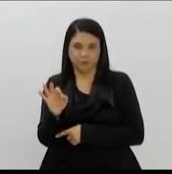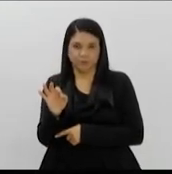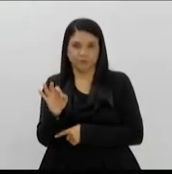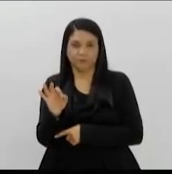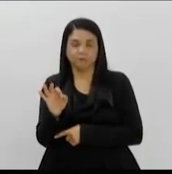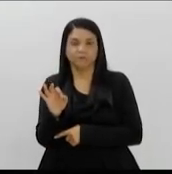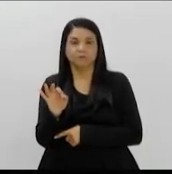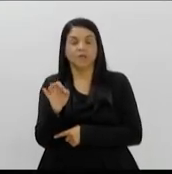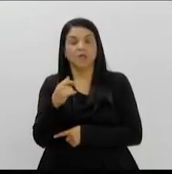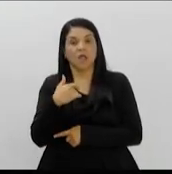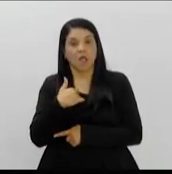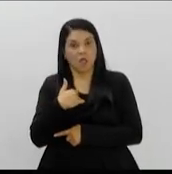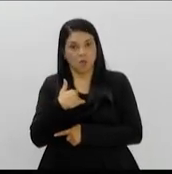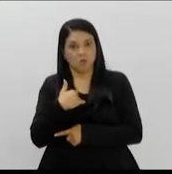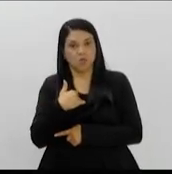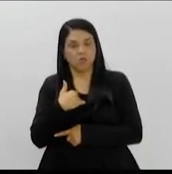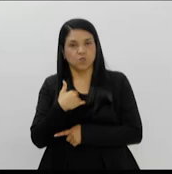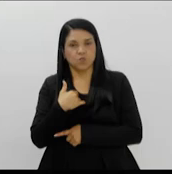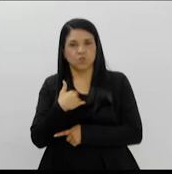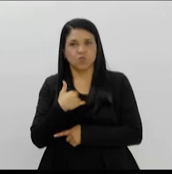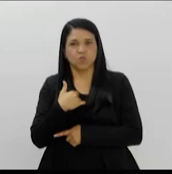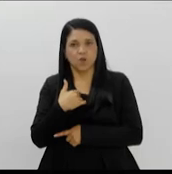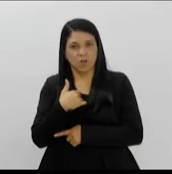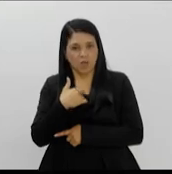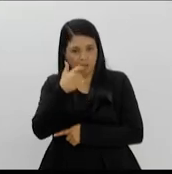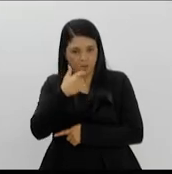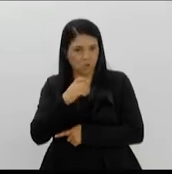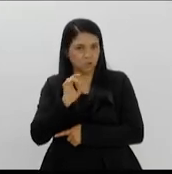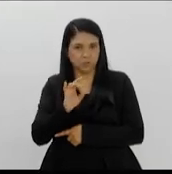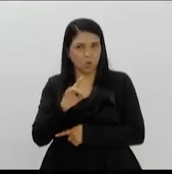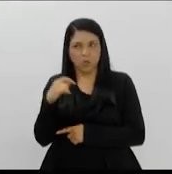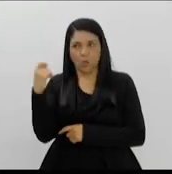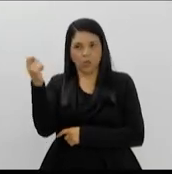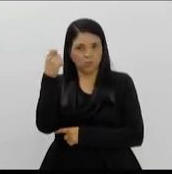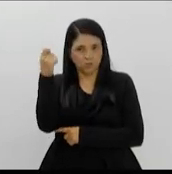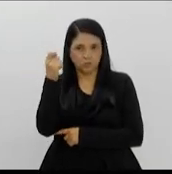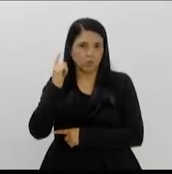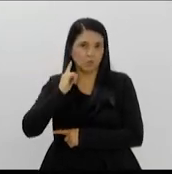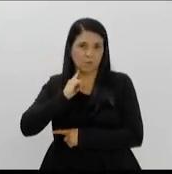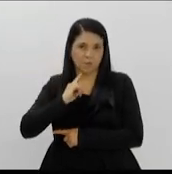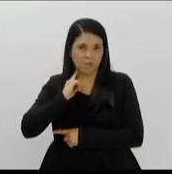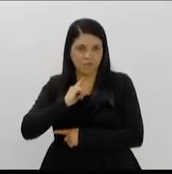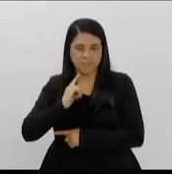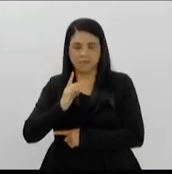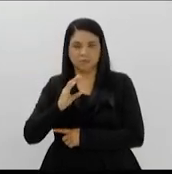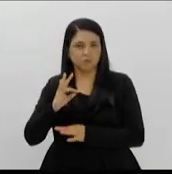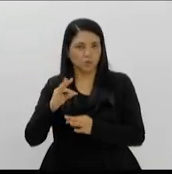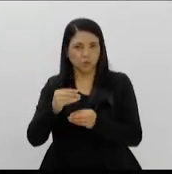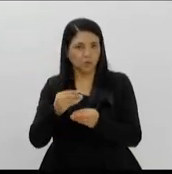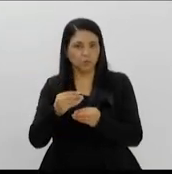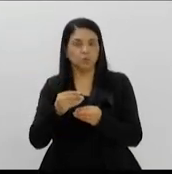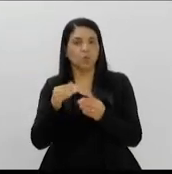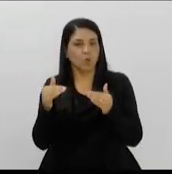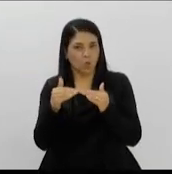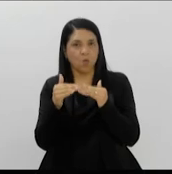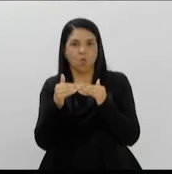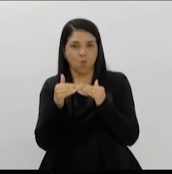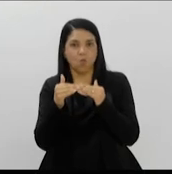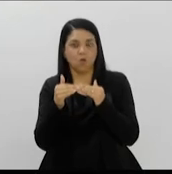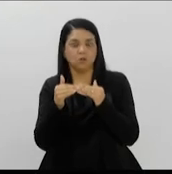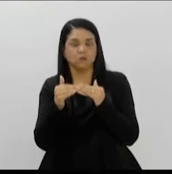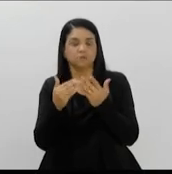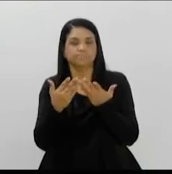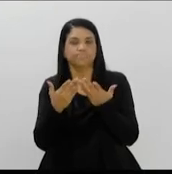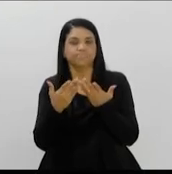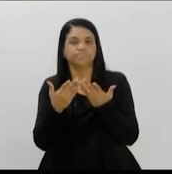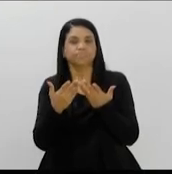só eu acho isso, não. Acho eu, Rio Grande do Sul, Minas Gerais enfim, os estados que